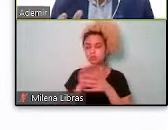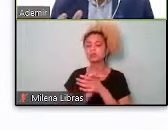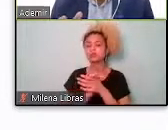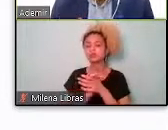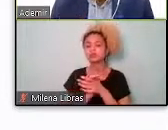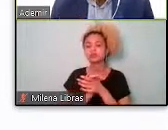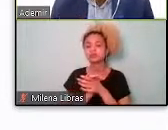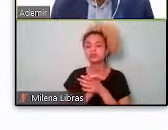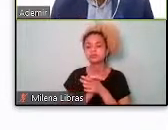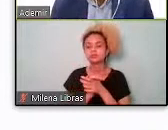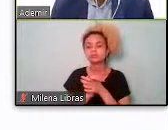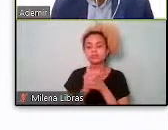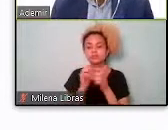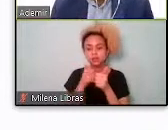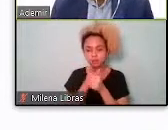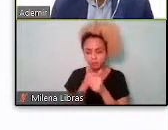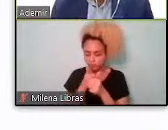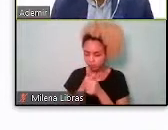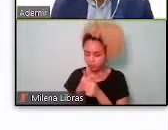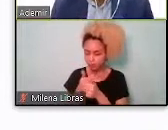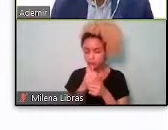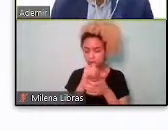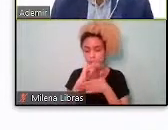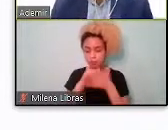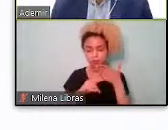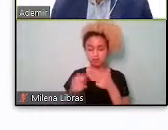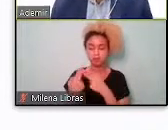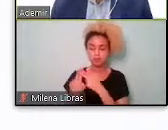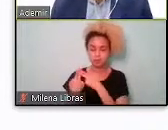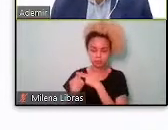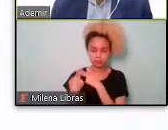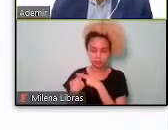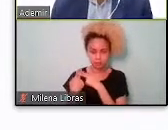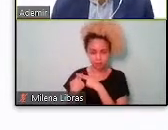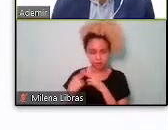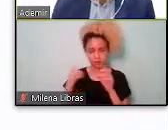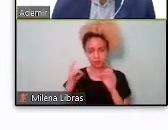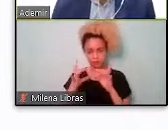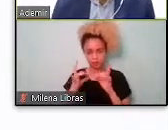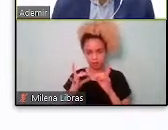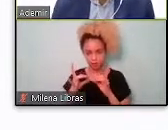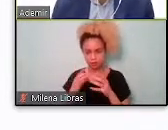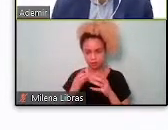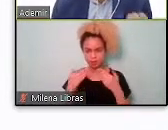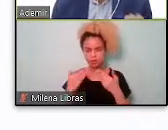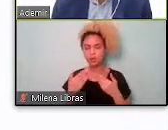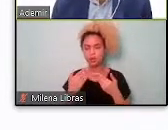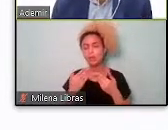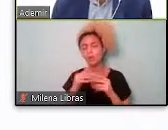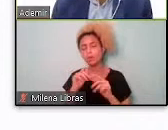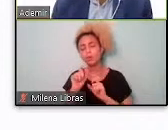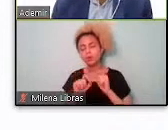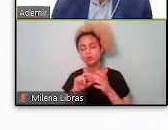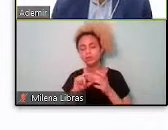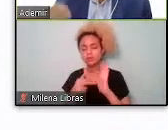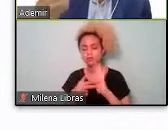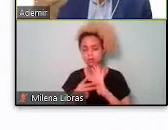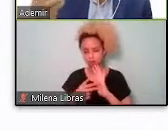acompanhados dos devidos documentos de responsabilidade técnica. Então, o que estamos traduzindo? Profissional